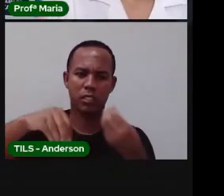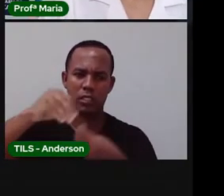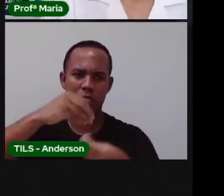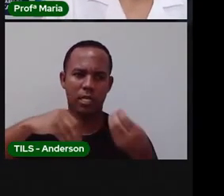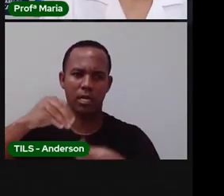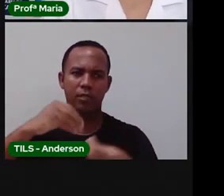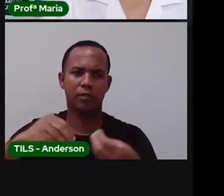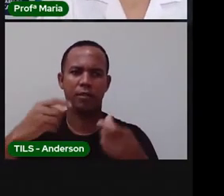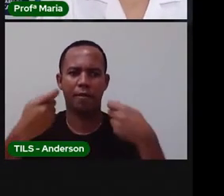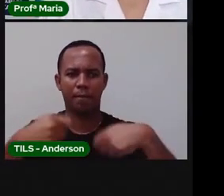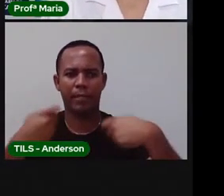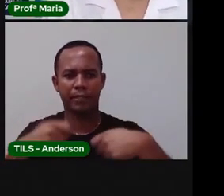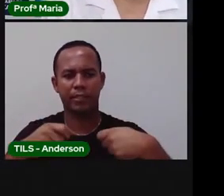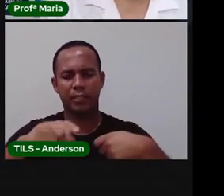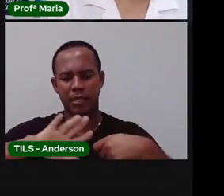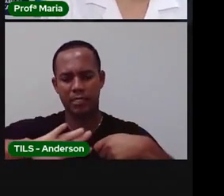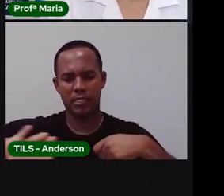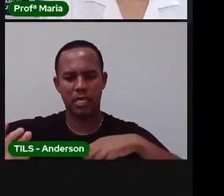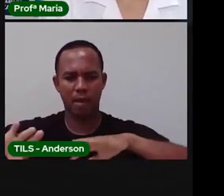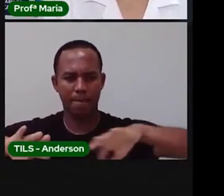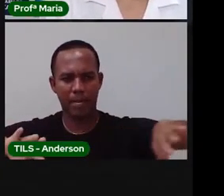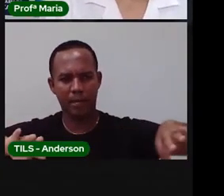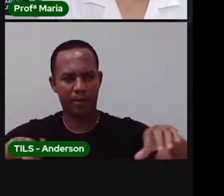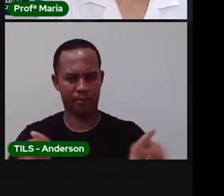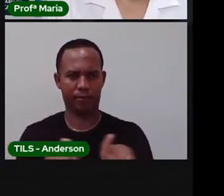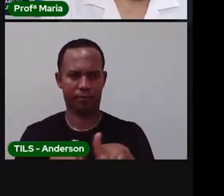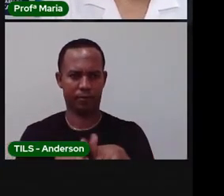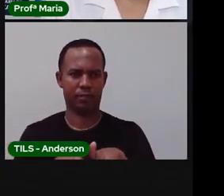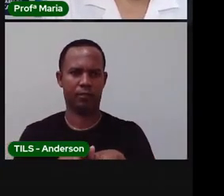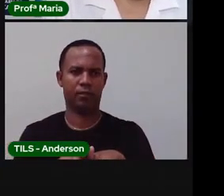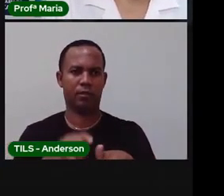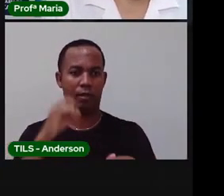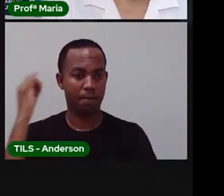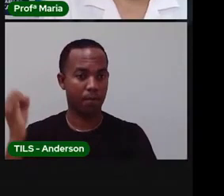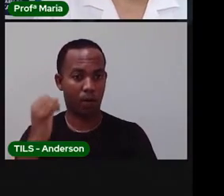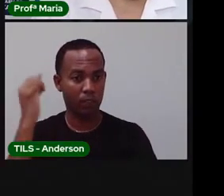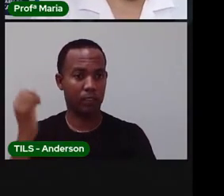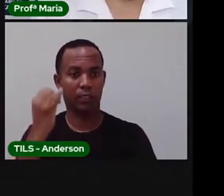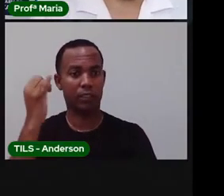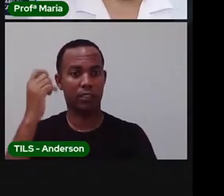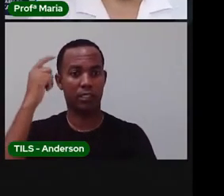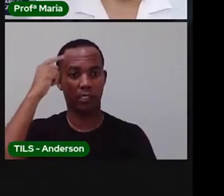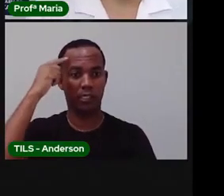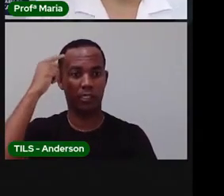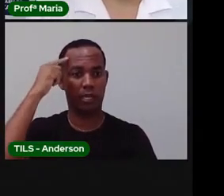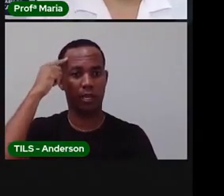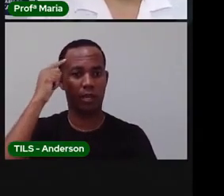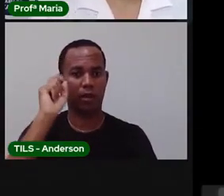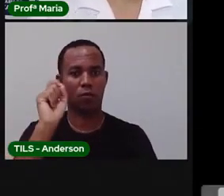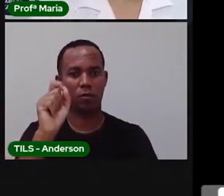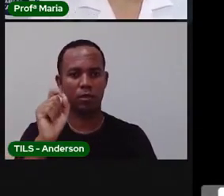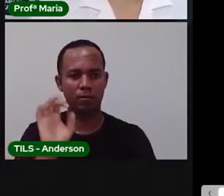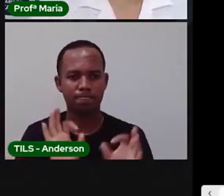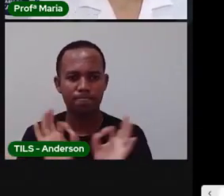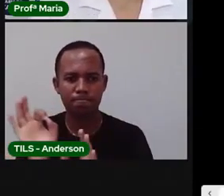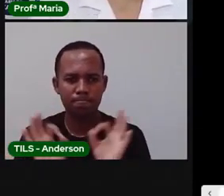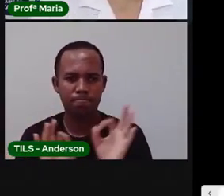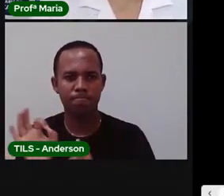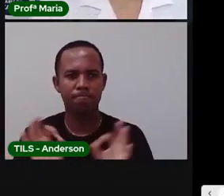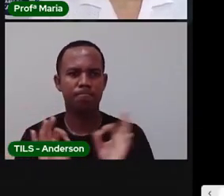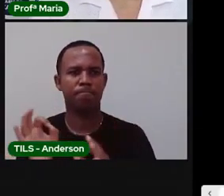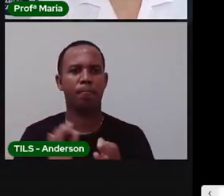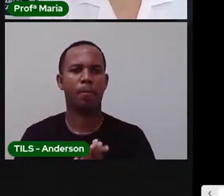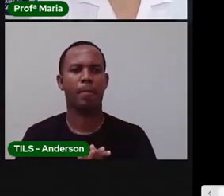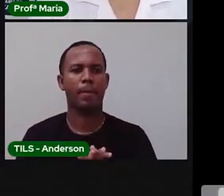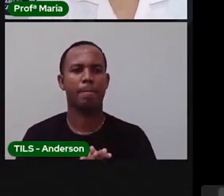eu não separo, eu não tenho como reciclar. Então, por isso que é importante essa ideia de coleta seletiva. Eu preciso